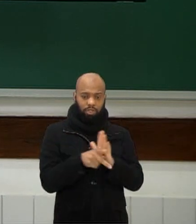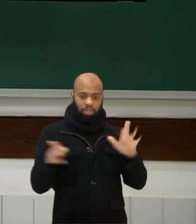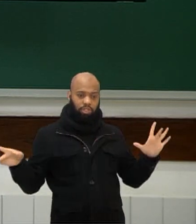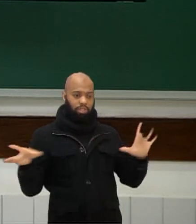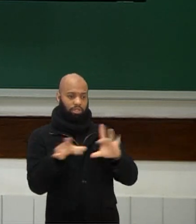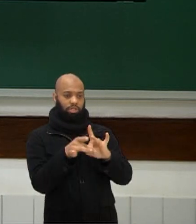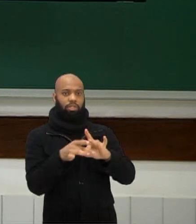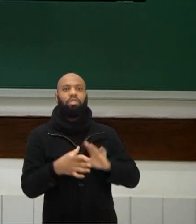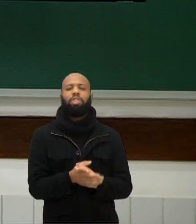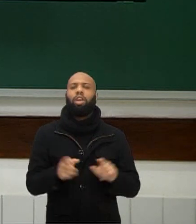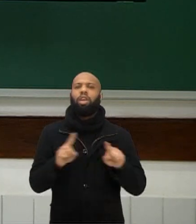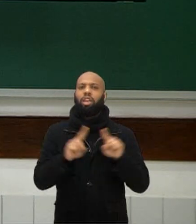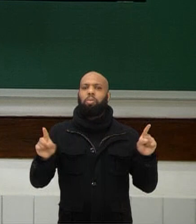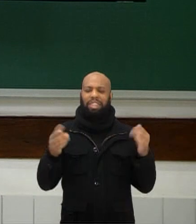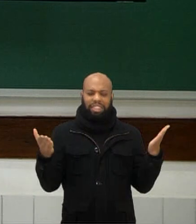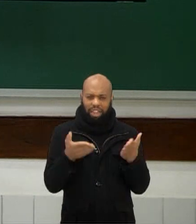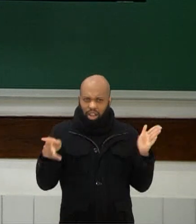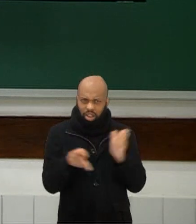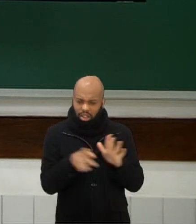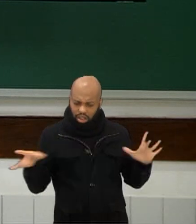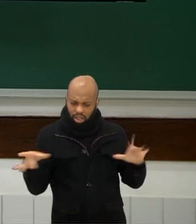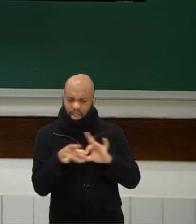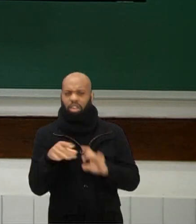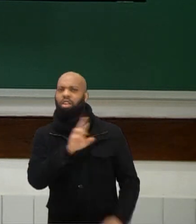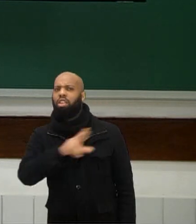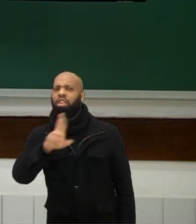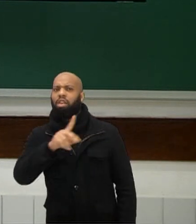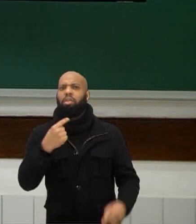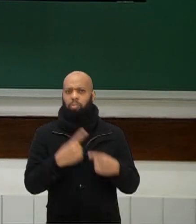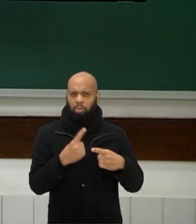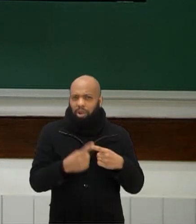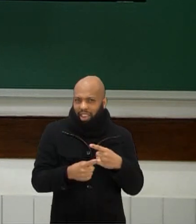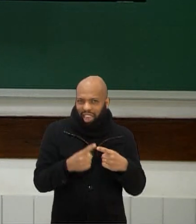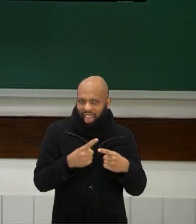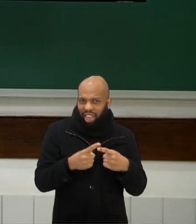neste contexto, ele não é de ligação. Por